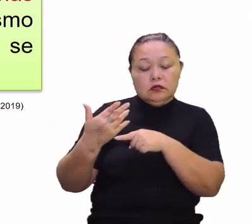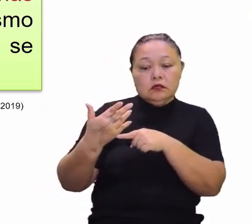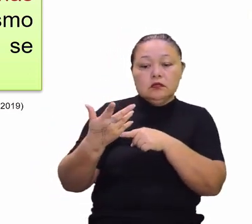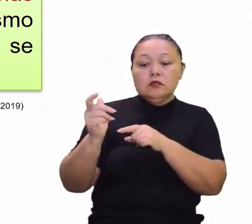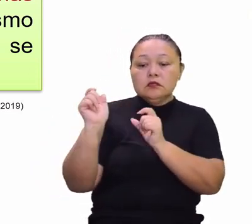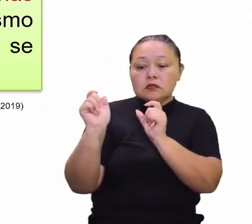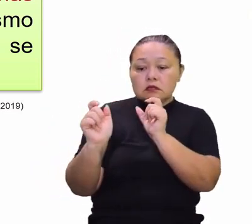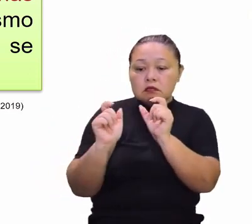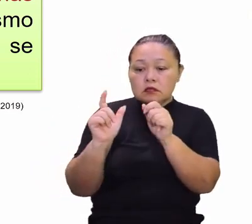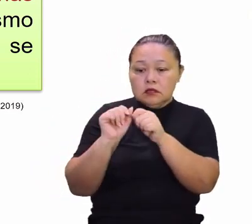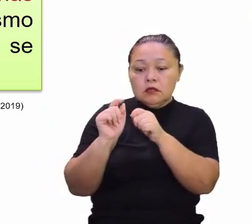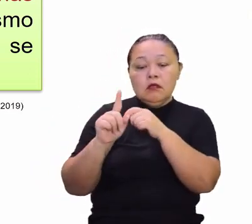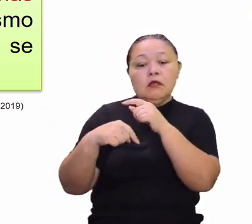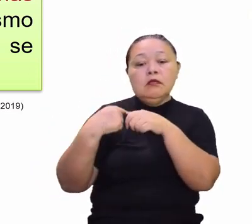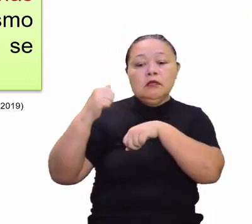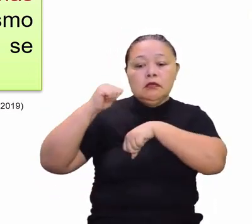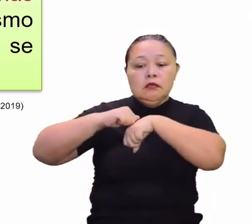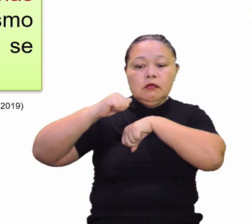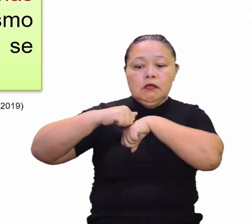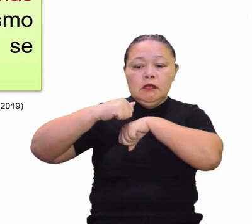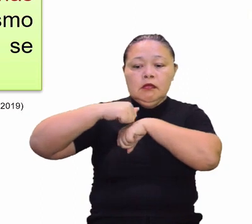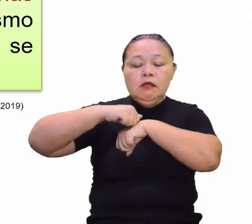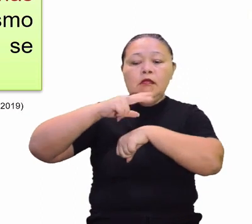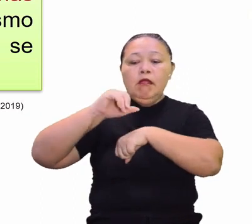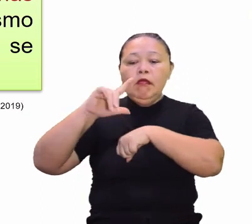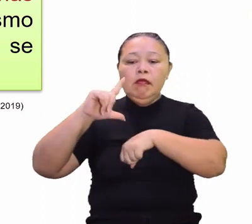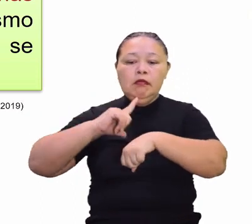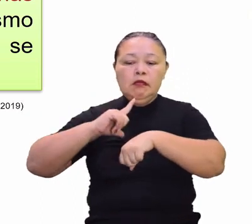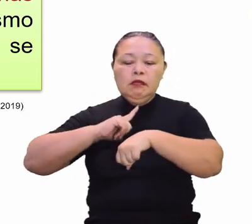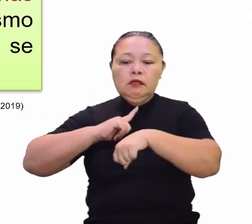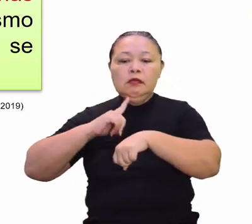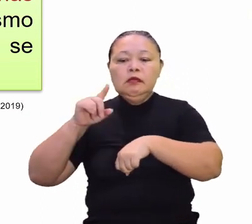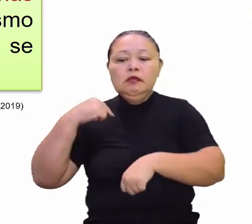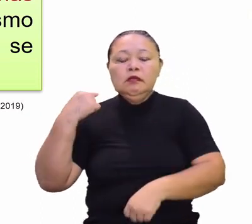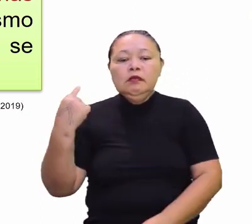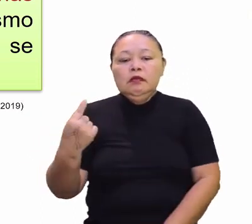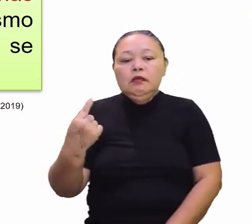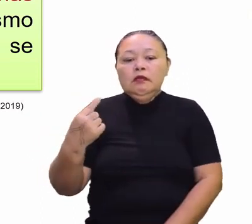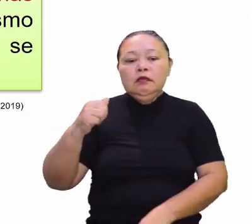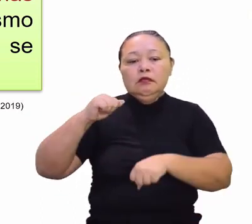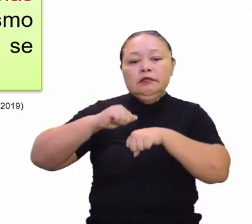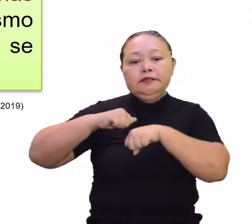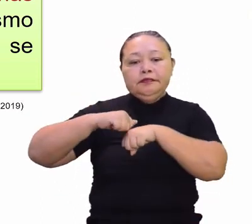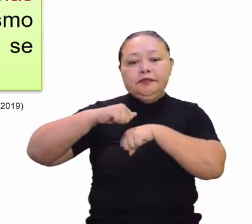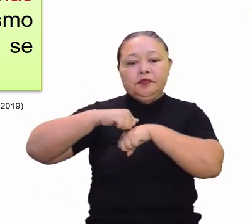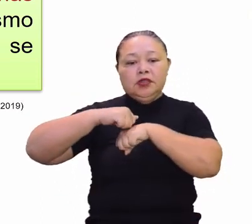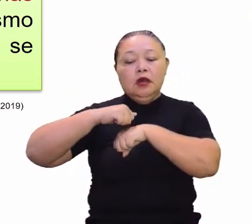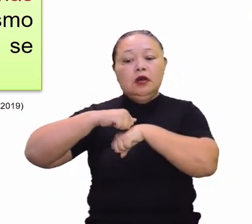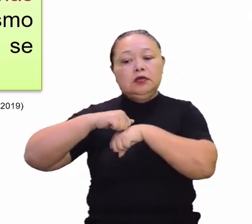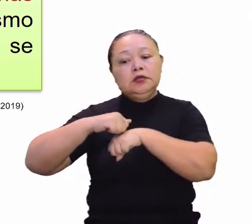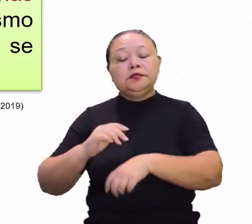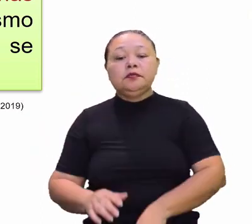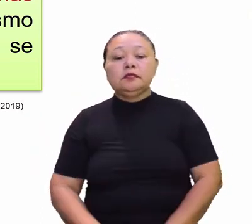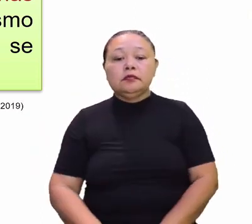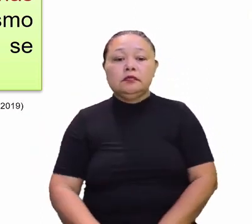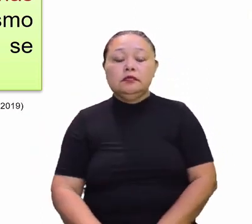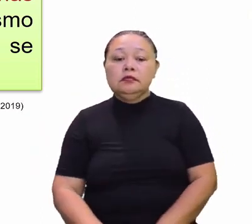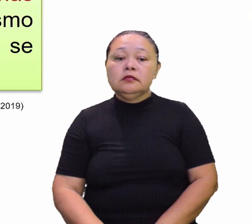desses pedaços, detritos rochosos, a gente vai ter uma rocha que é chamada rocha